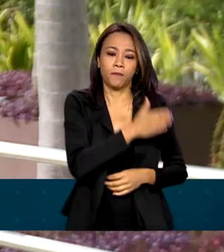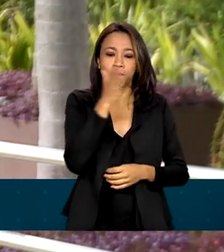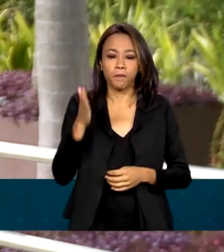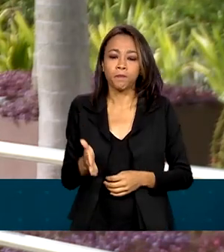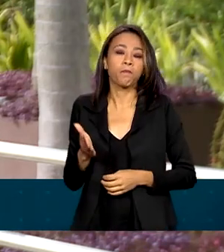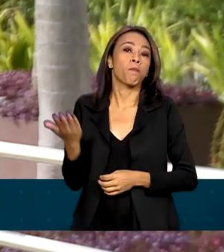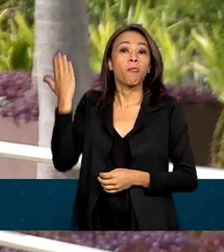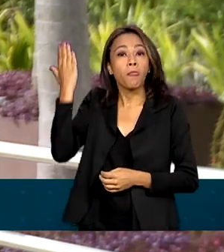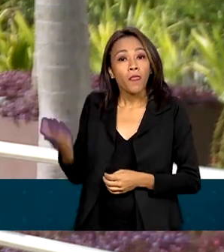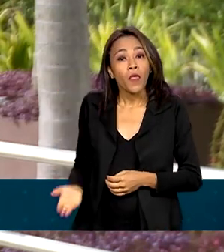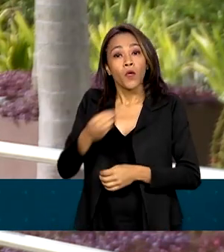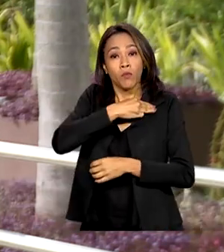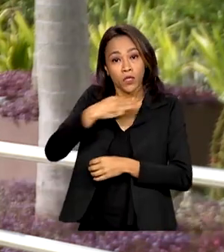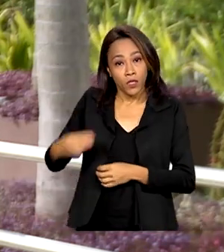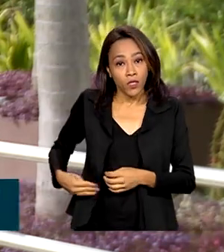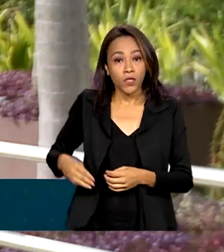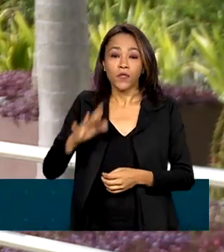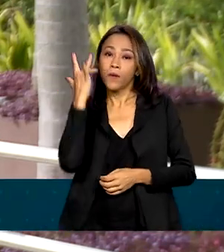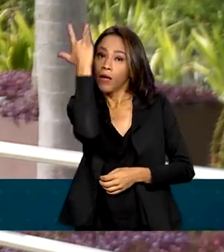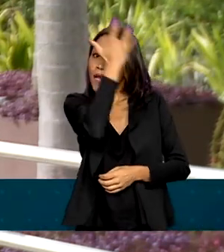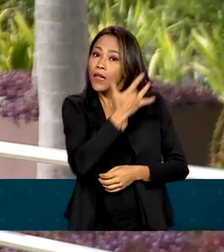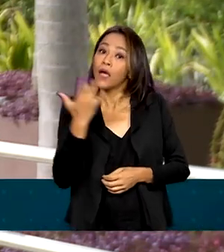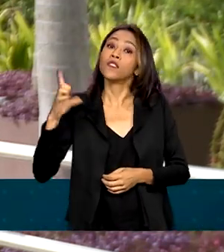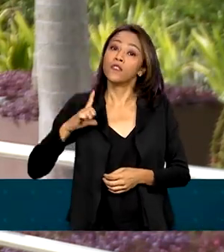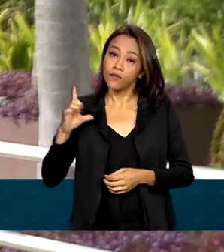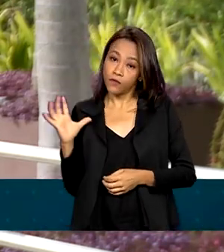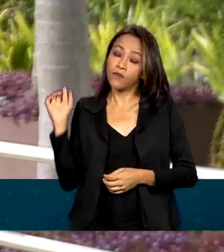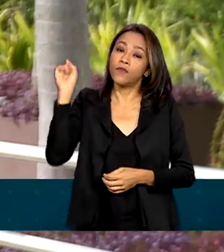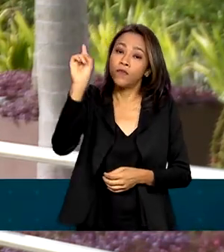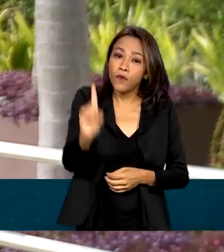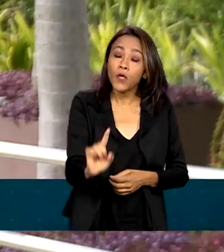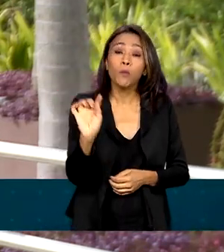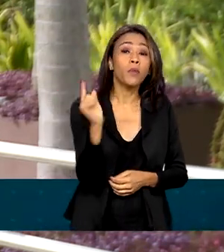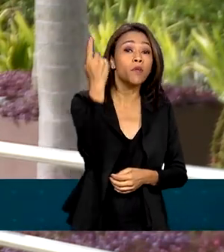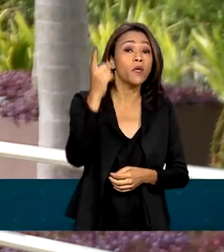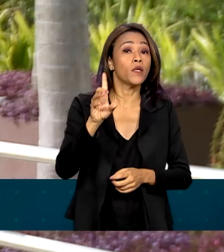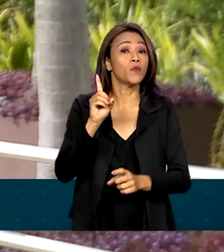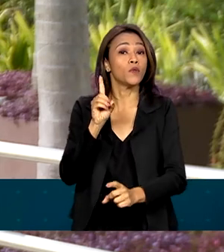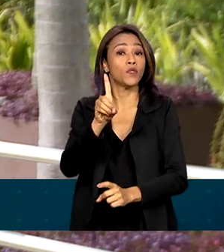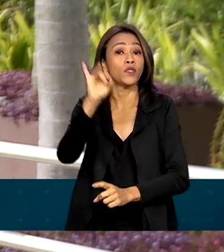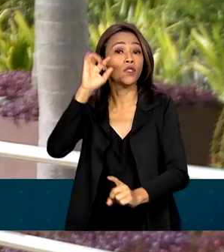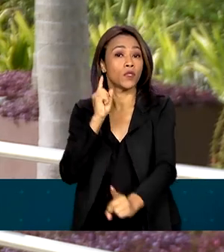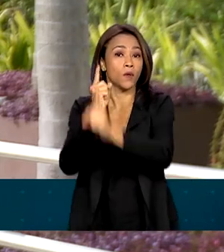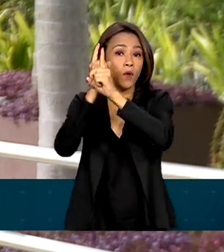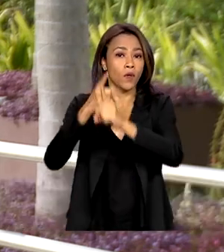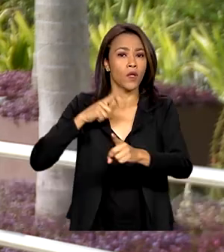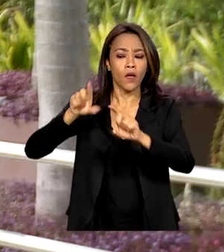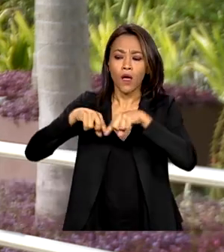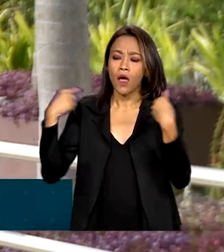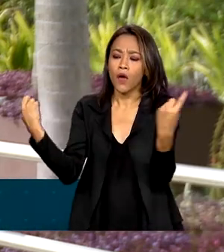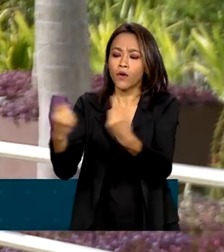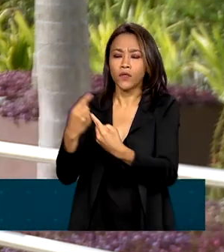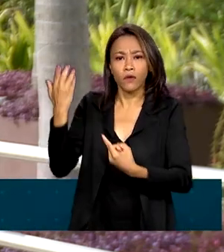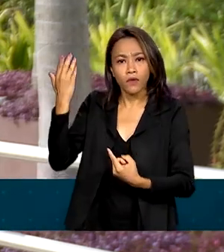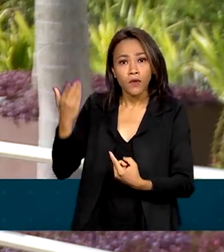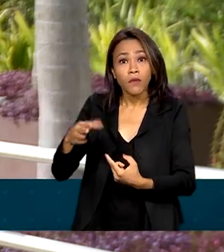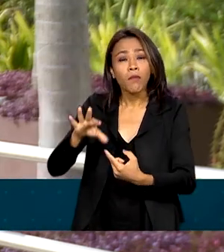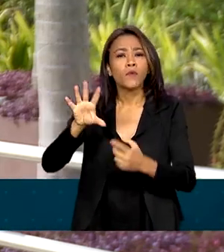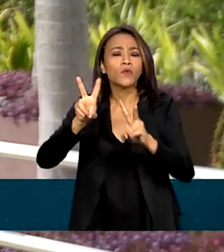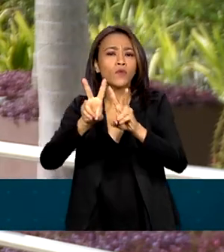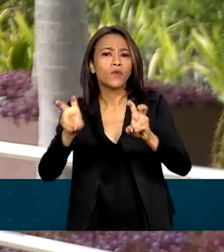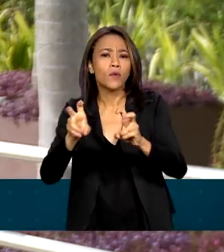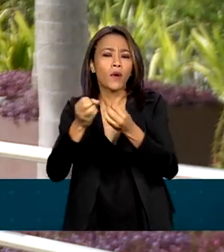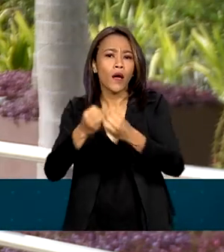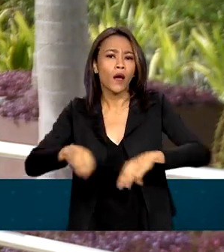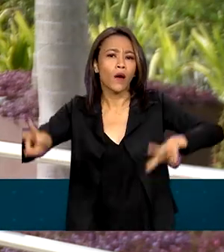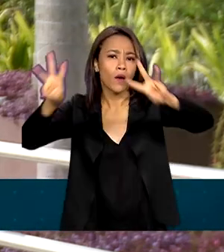Haddad também está em Davos e teve um primeiro dia dedicado a reuniões, como com o chefe do Programa das Nações Unidas para o